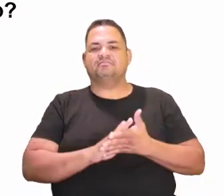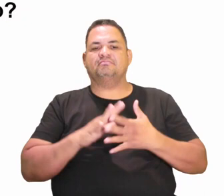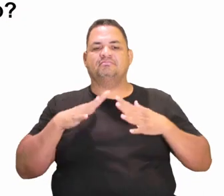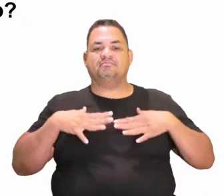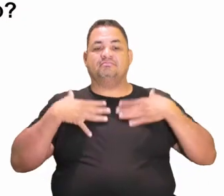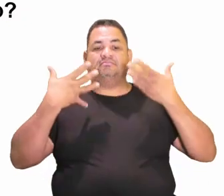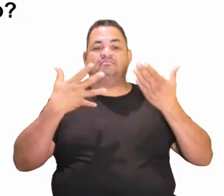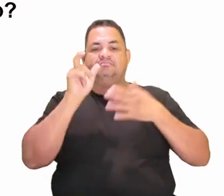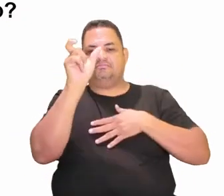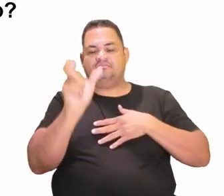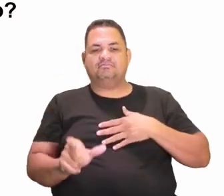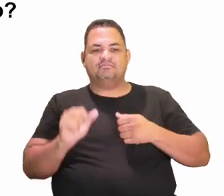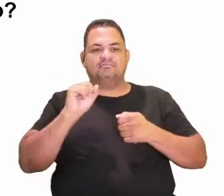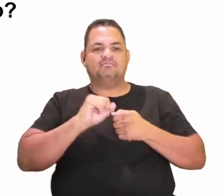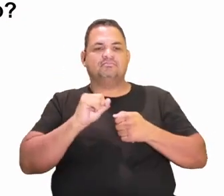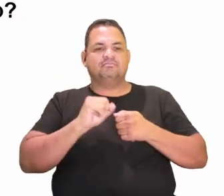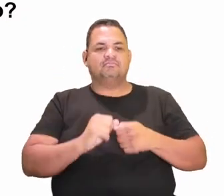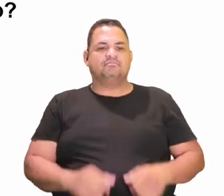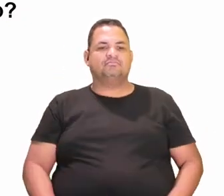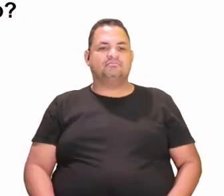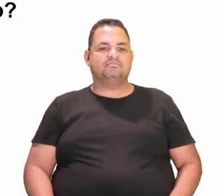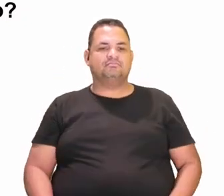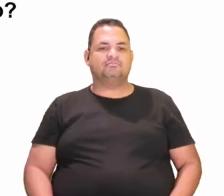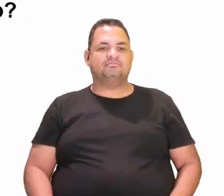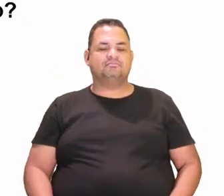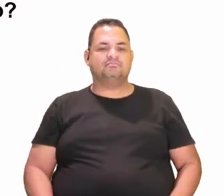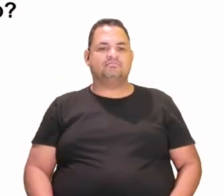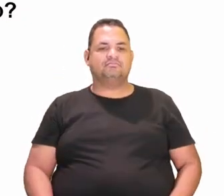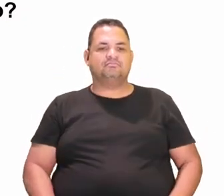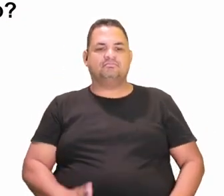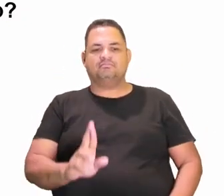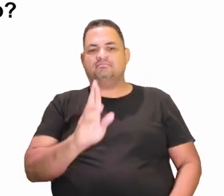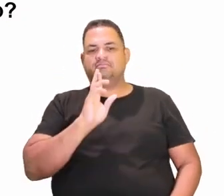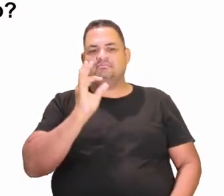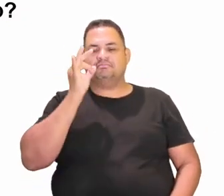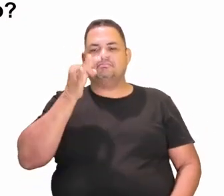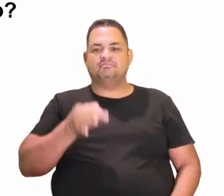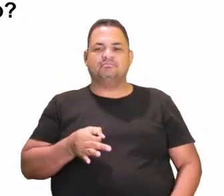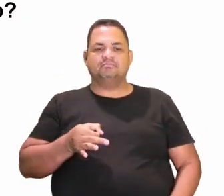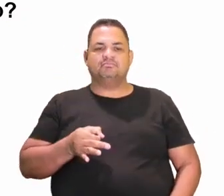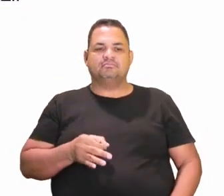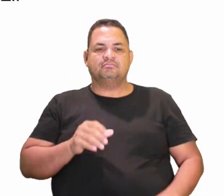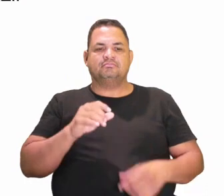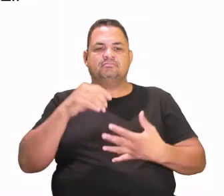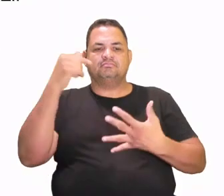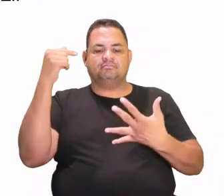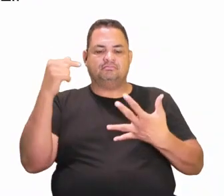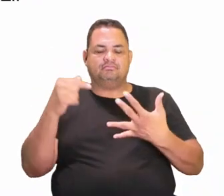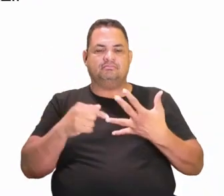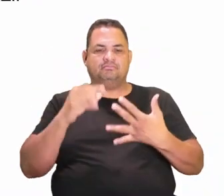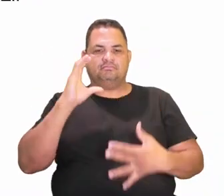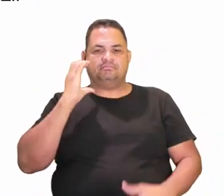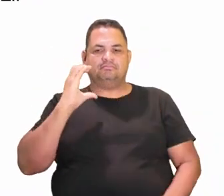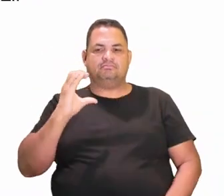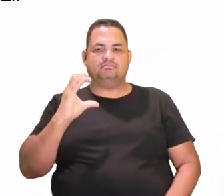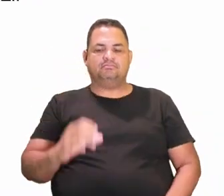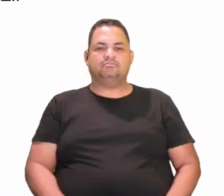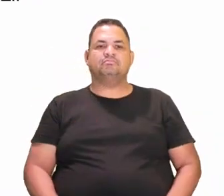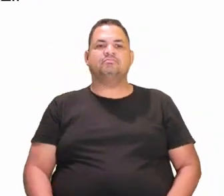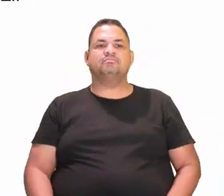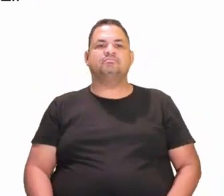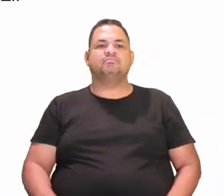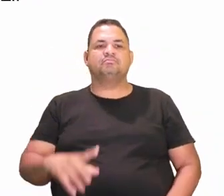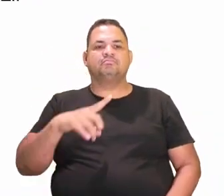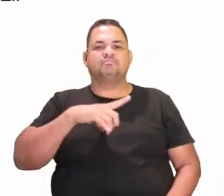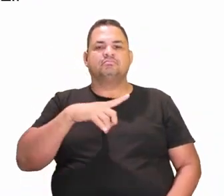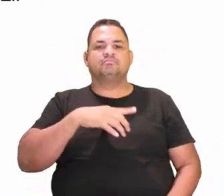celebrando, com certeza, só pode ser Christmas. Resposta correta. Muito bem? Questão de número 2, tem